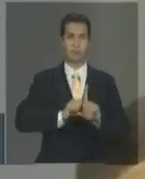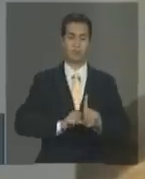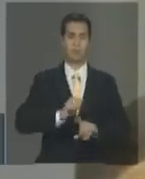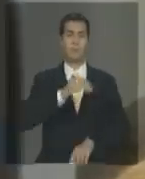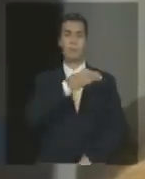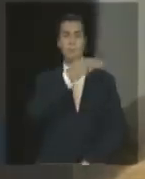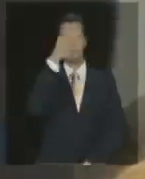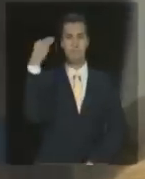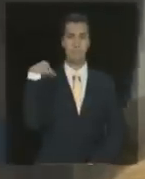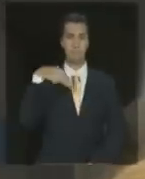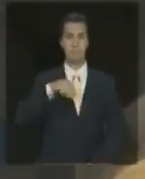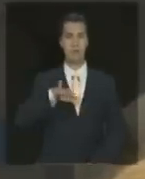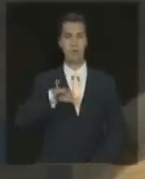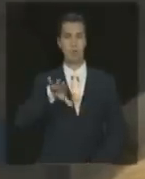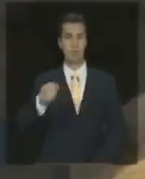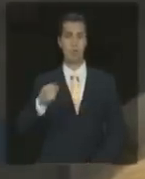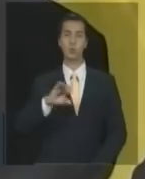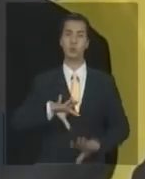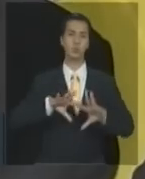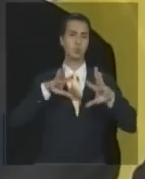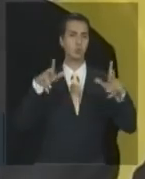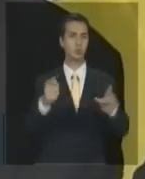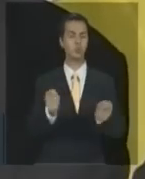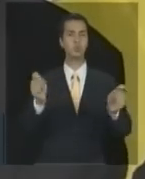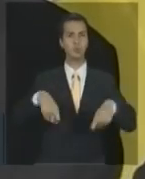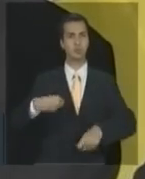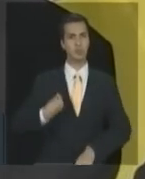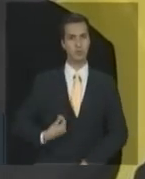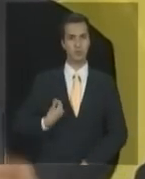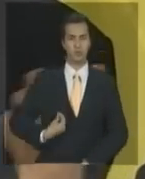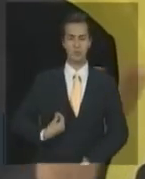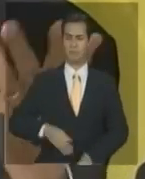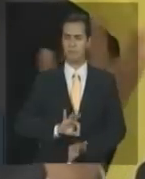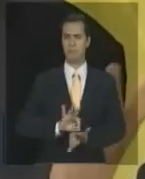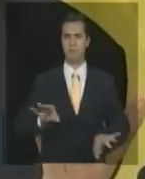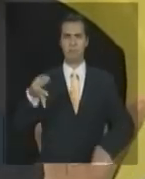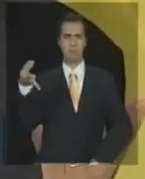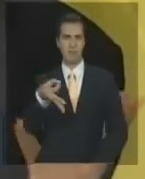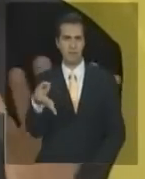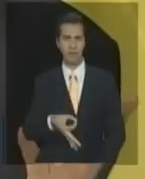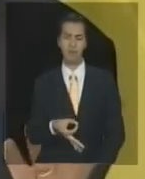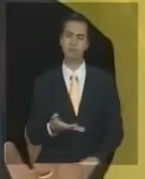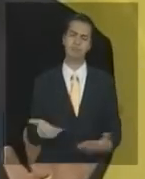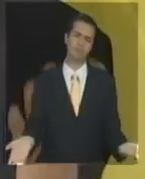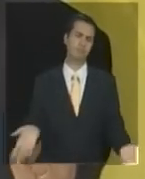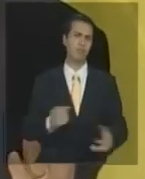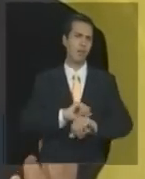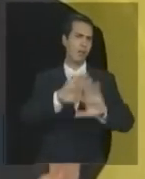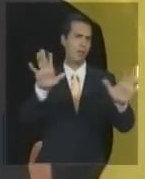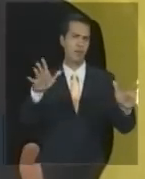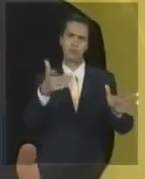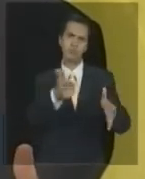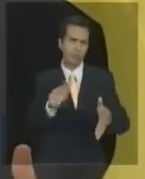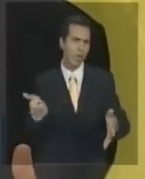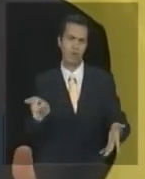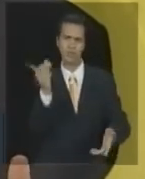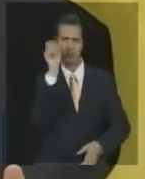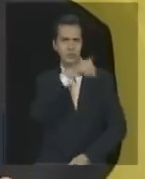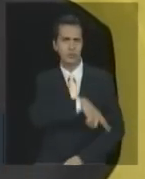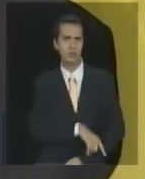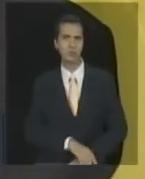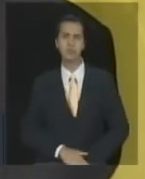esteja funcionando no nível ideal? É óbvio que não, é óbvio que não. Agora,